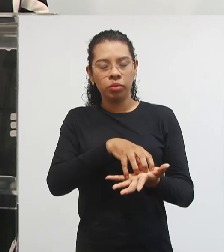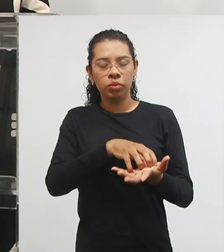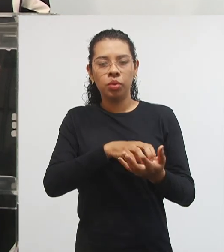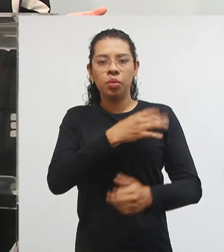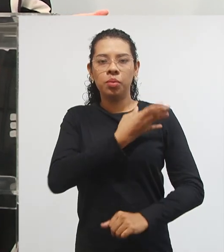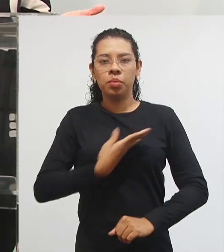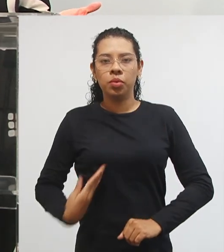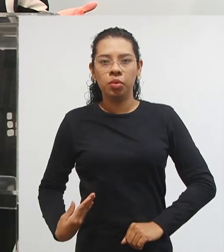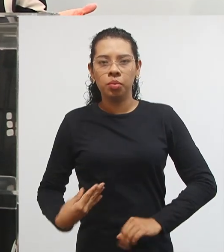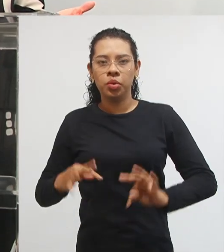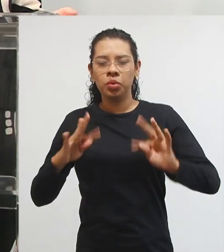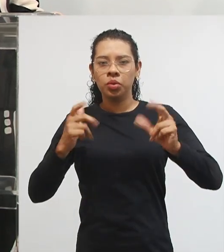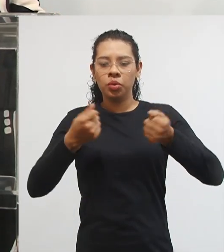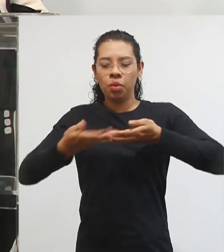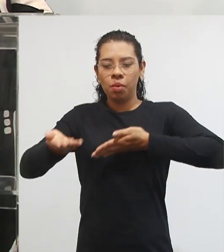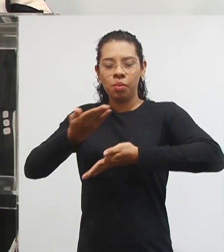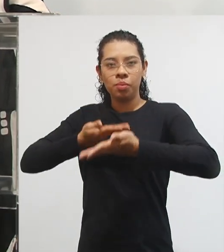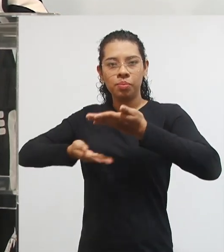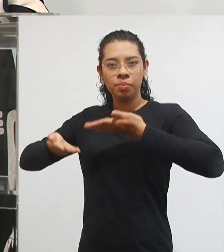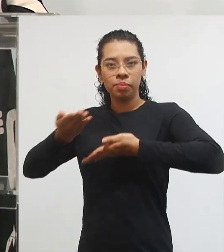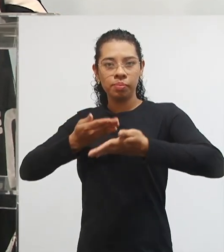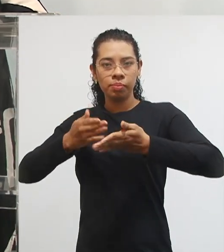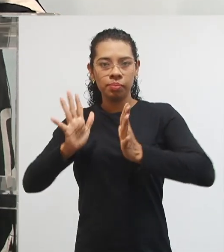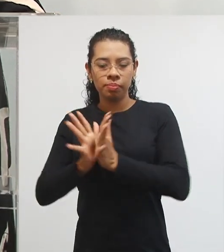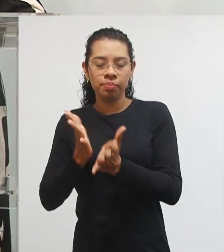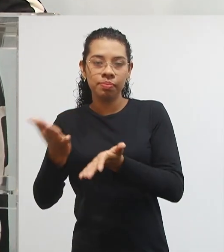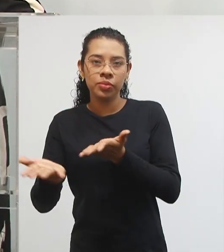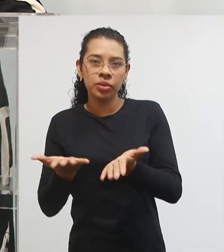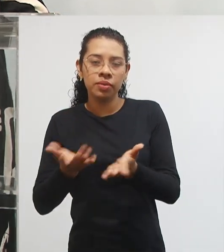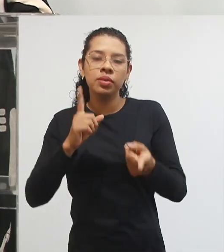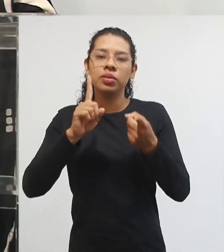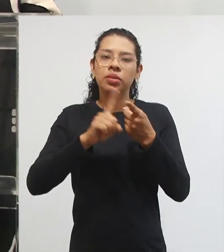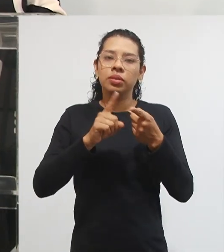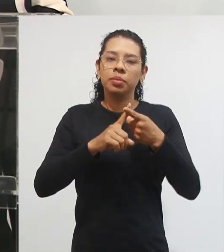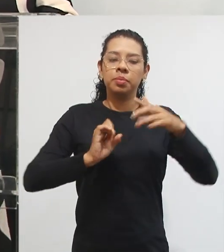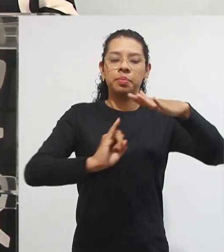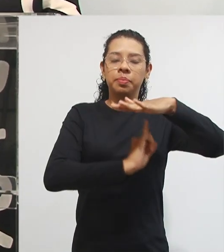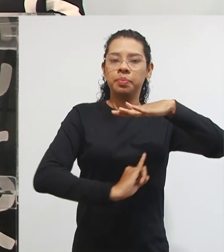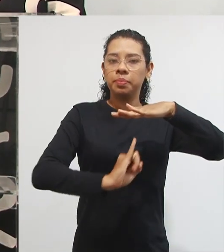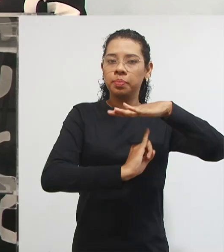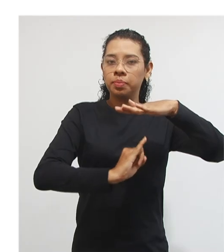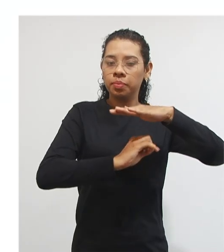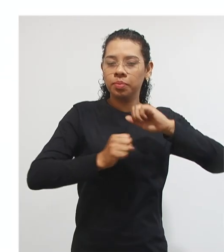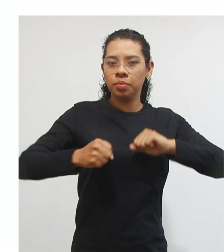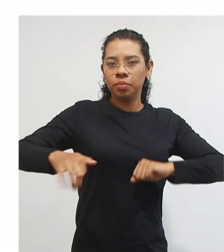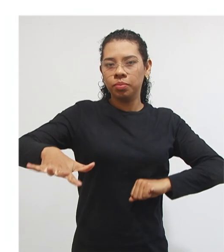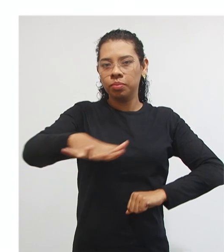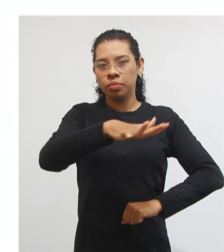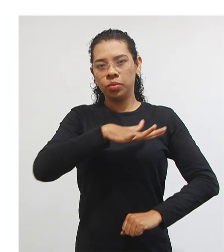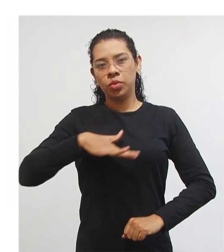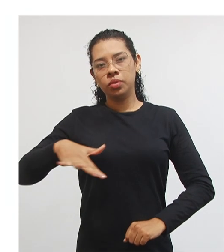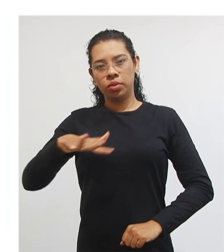impostos que o cidadão paga e aqueles serviços que são realizados pelas instituições públicas.